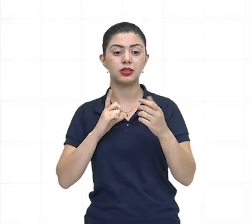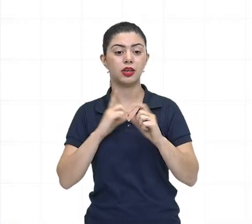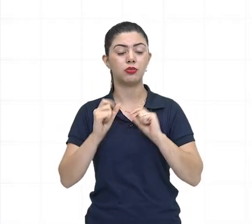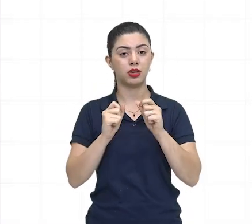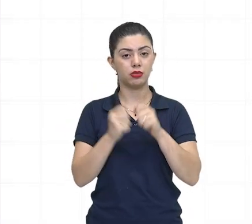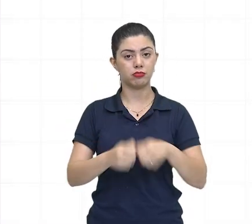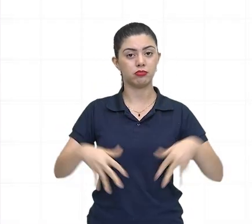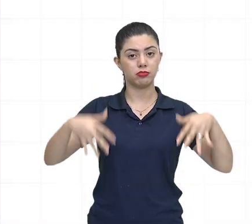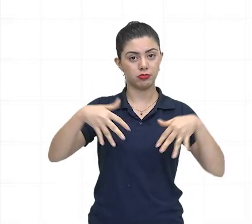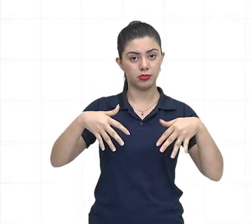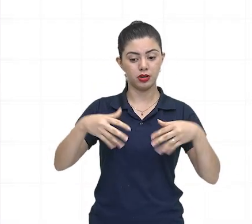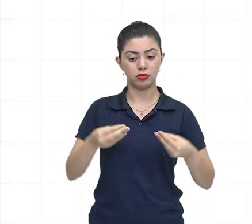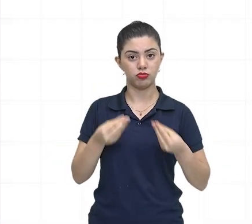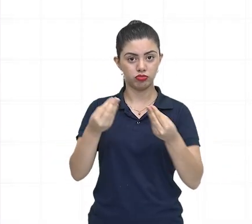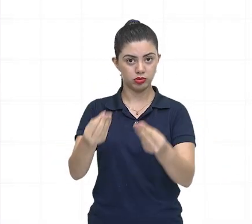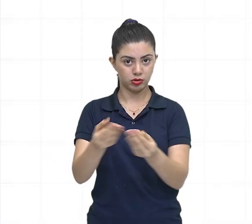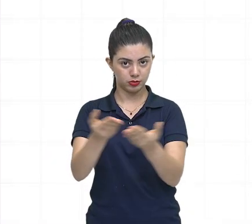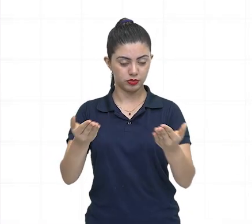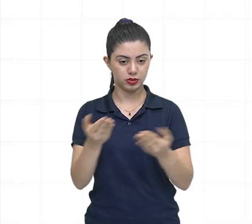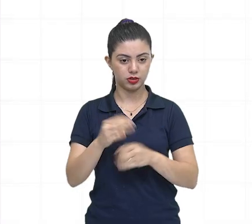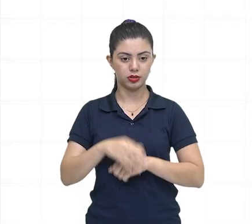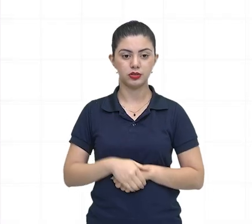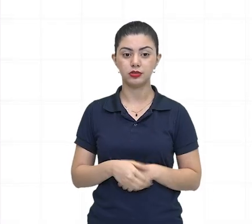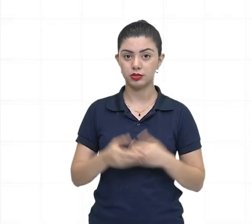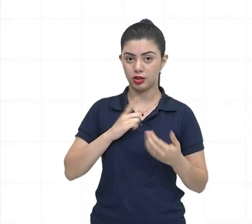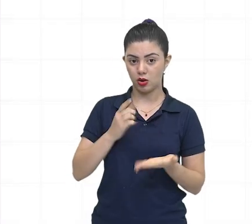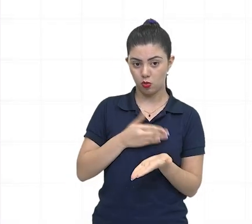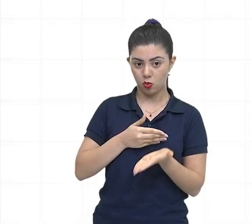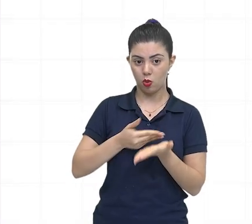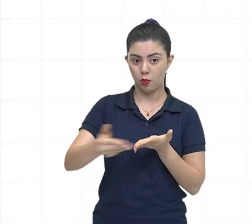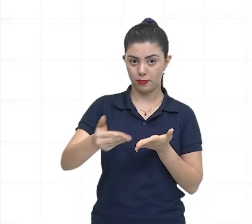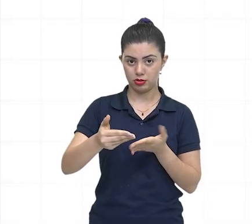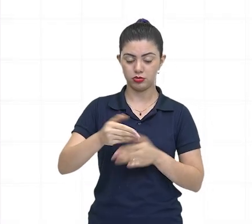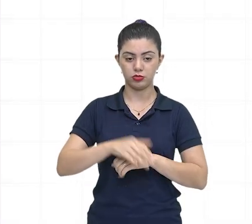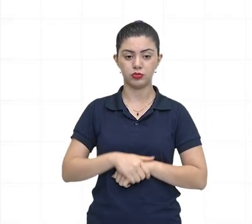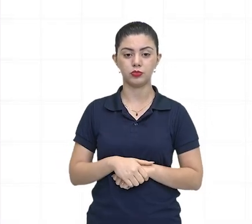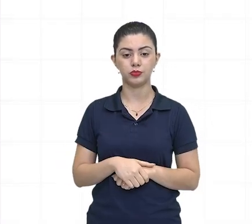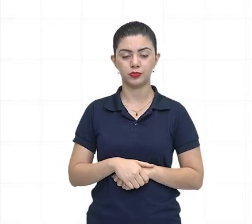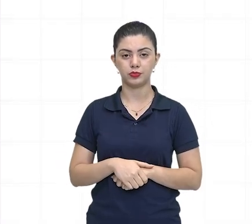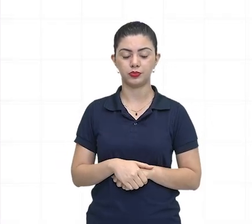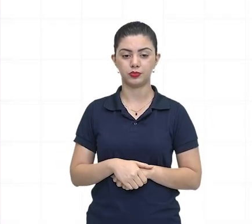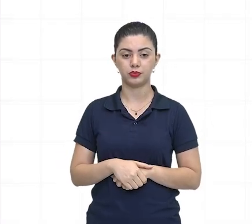fluxograma abaixo. Olha. Então olha o fluxograma. Início.